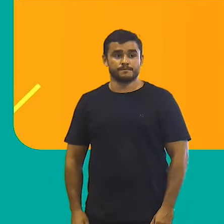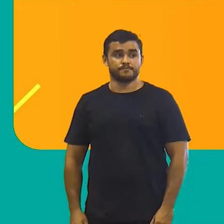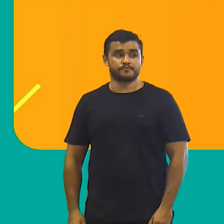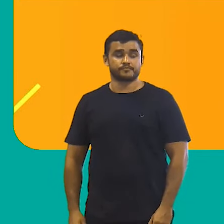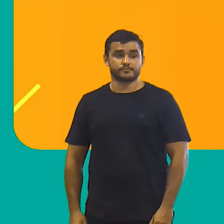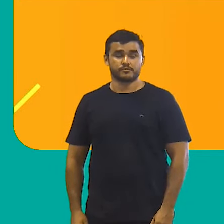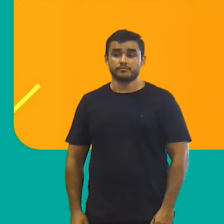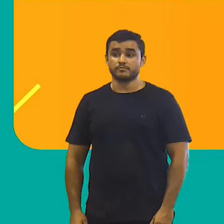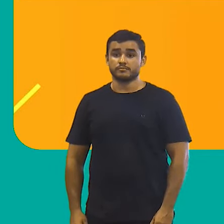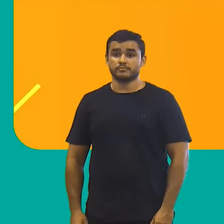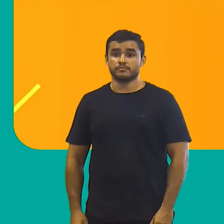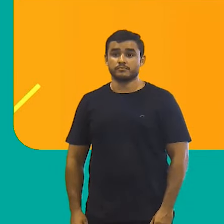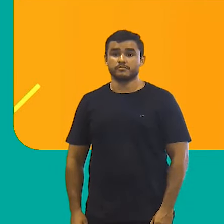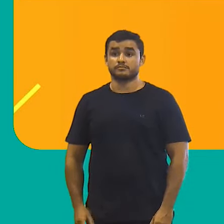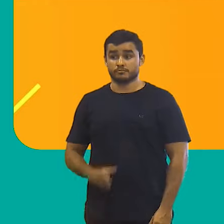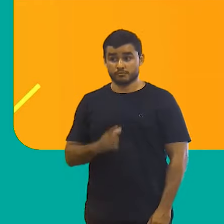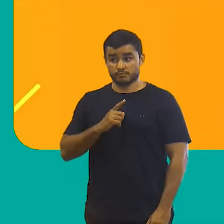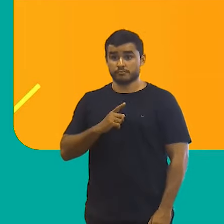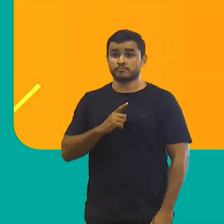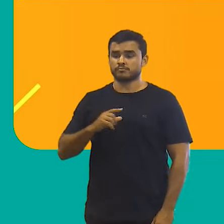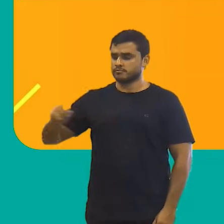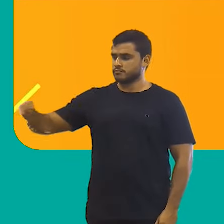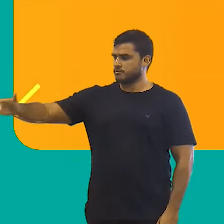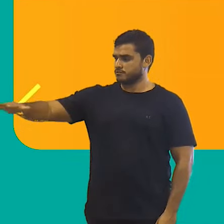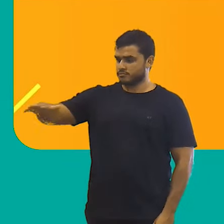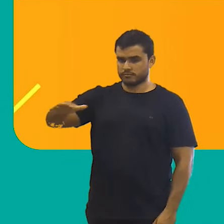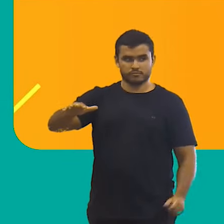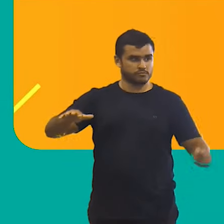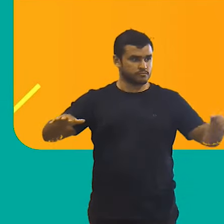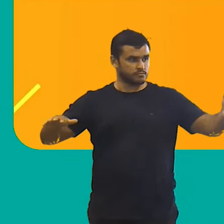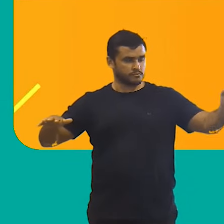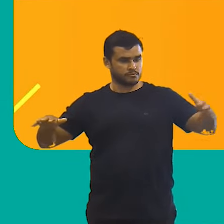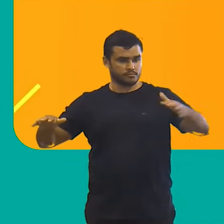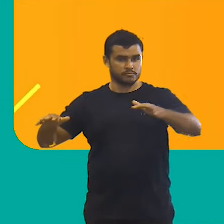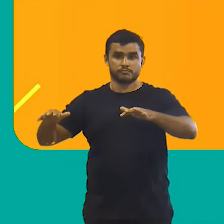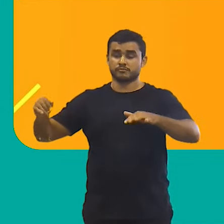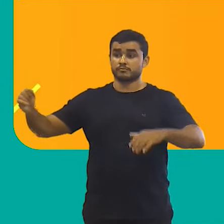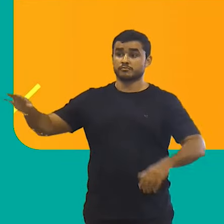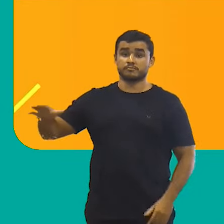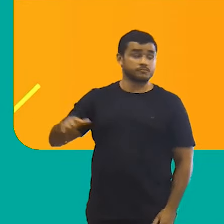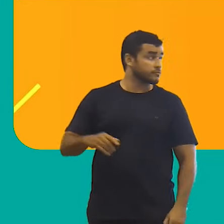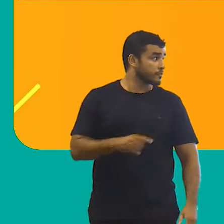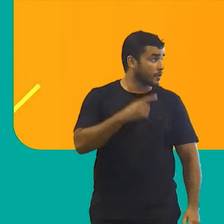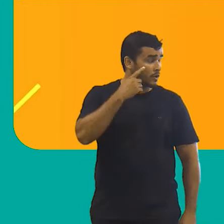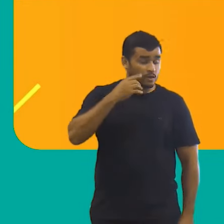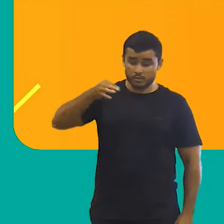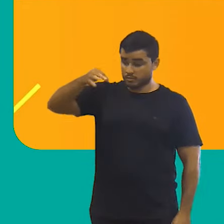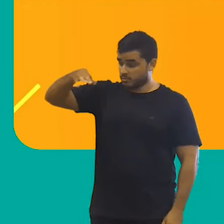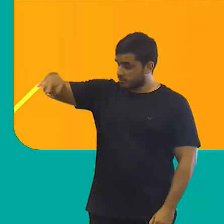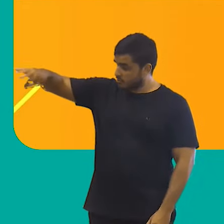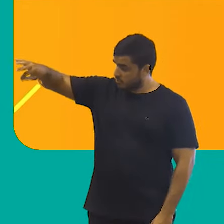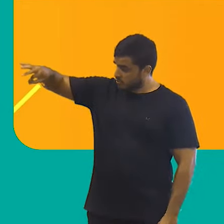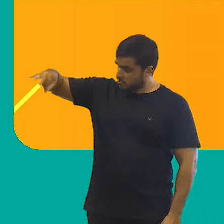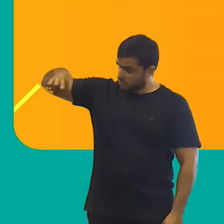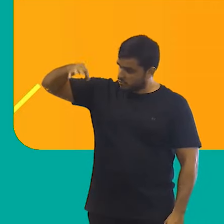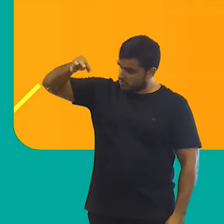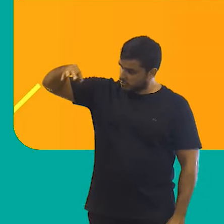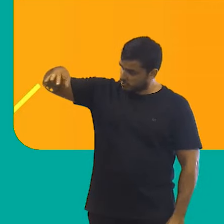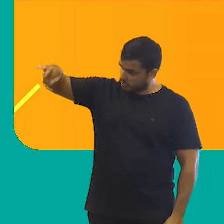Tudo na vida tem frequências de vibração. Isso aqui é um pêndulo, ó. Vai,